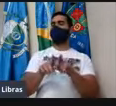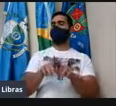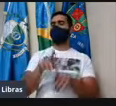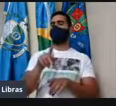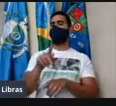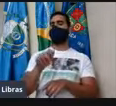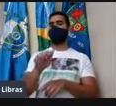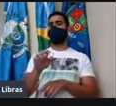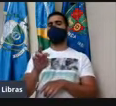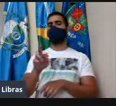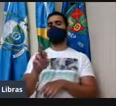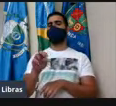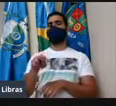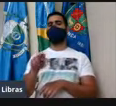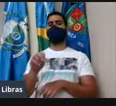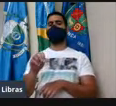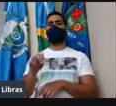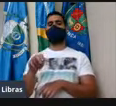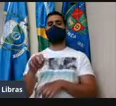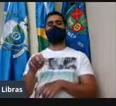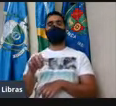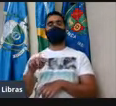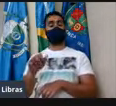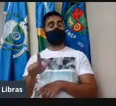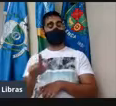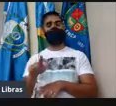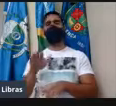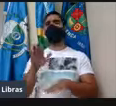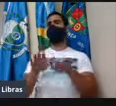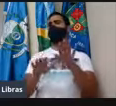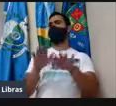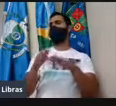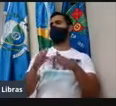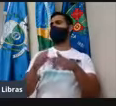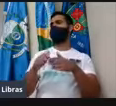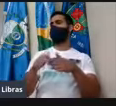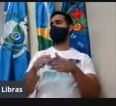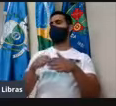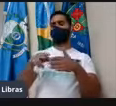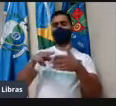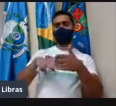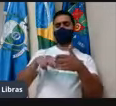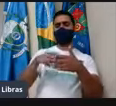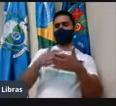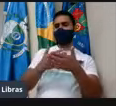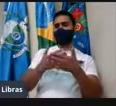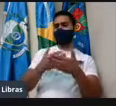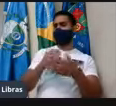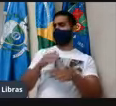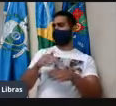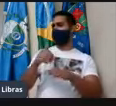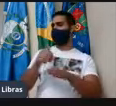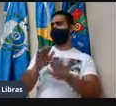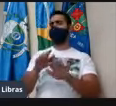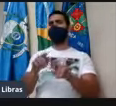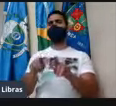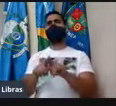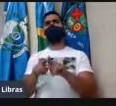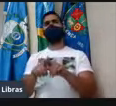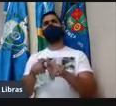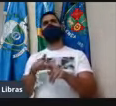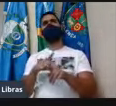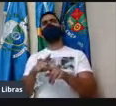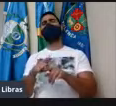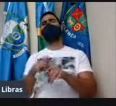também. Isso daí dependia de uma avaliação atuarial que iria sinalizar